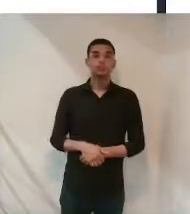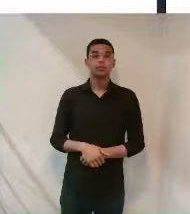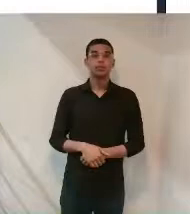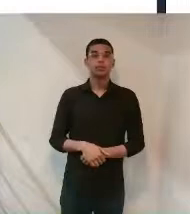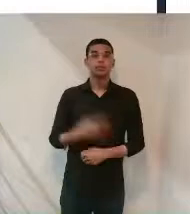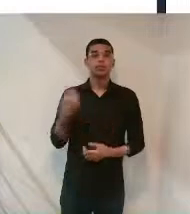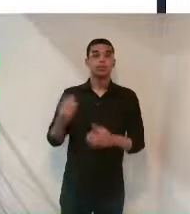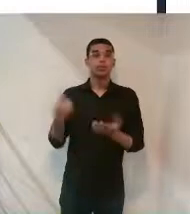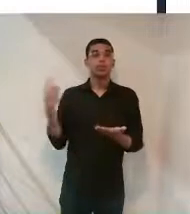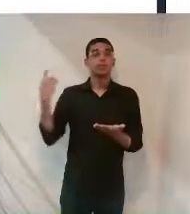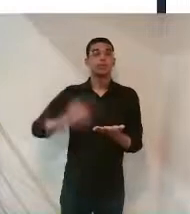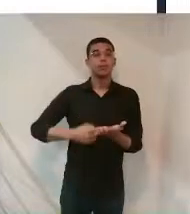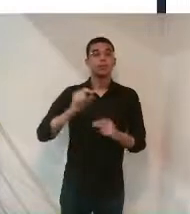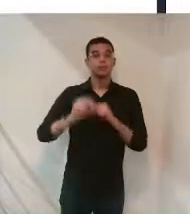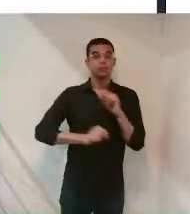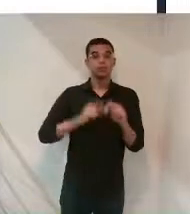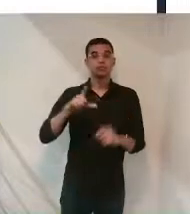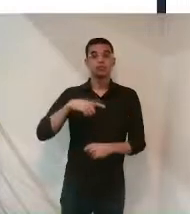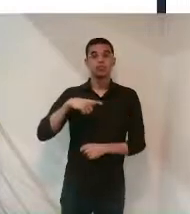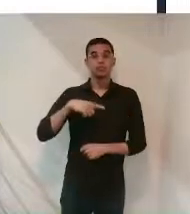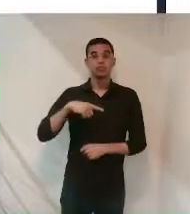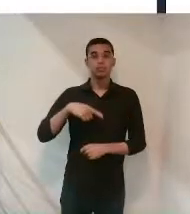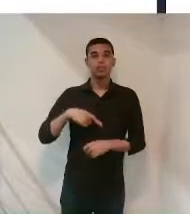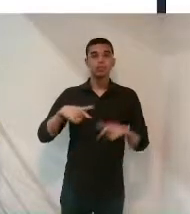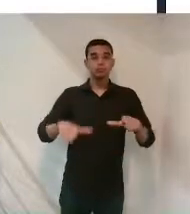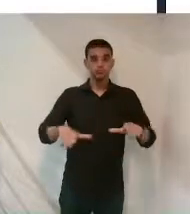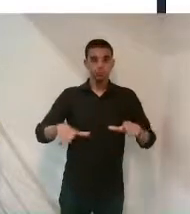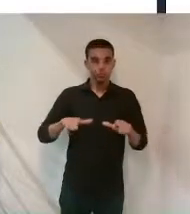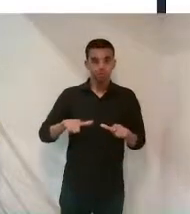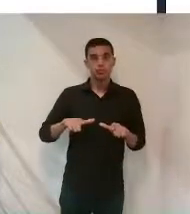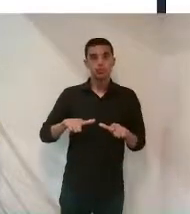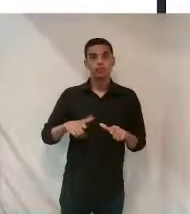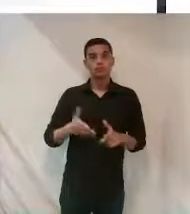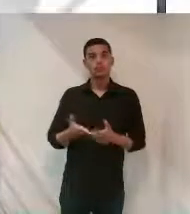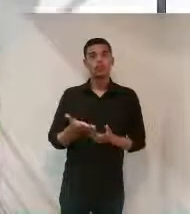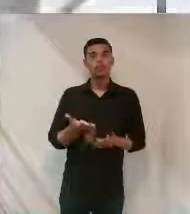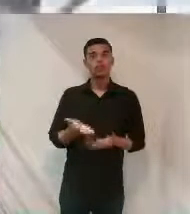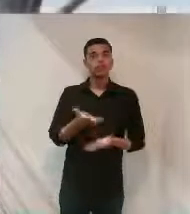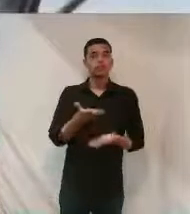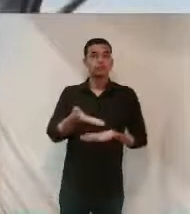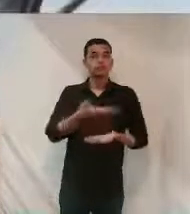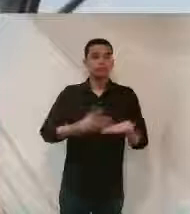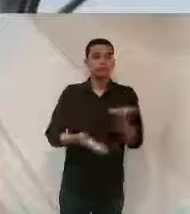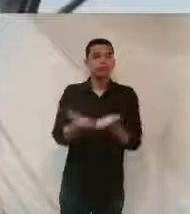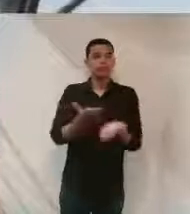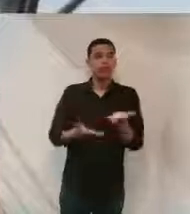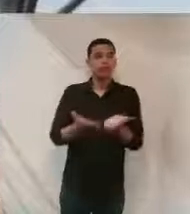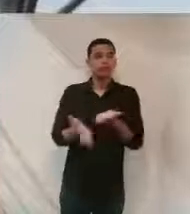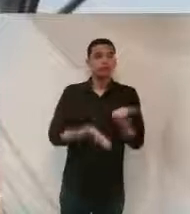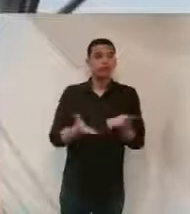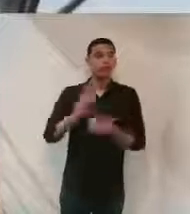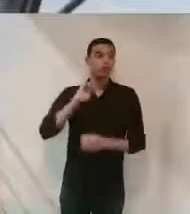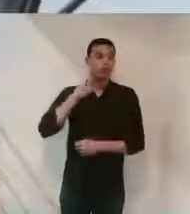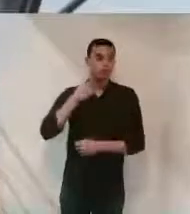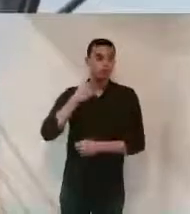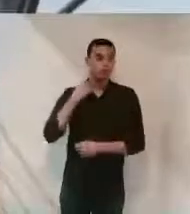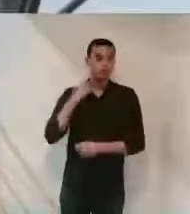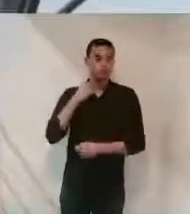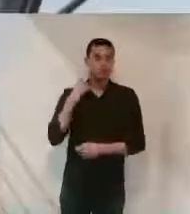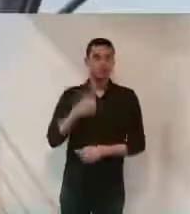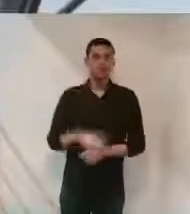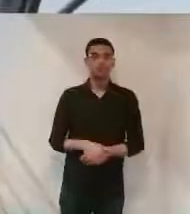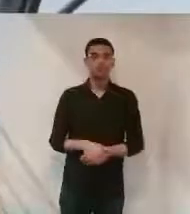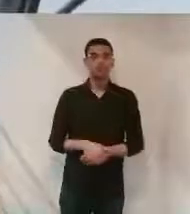institui o certificado de crédito de reciclagem. Então, o certificado de crédito de reciclagem, como eu comentei, ele é uma